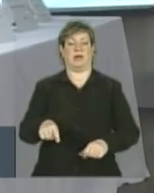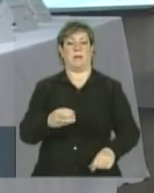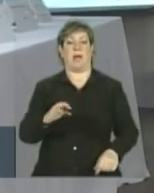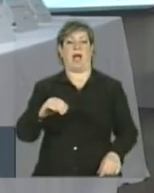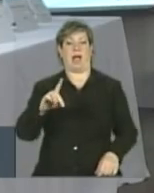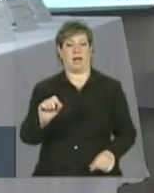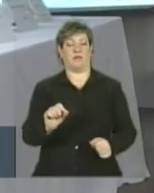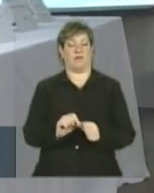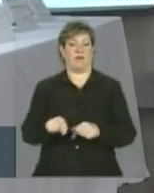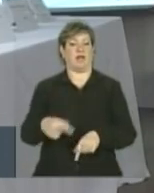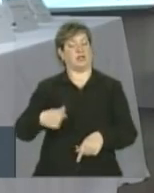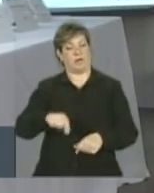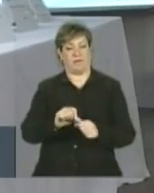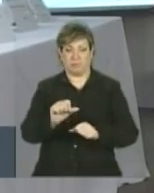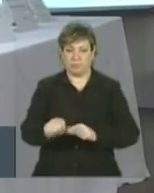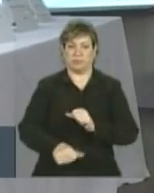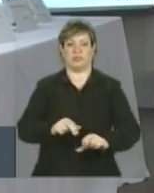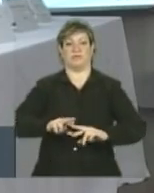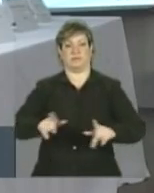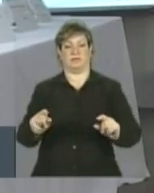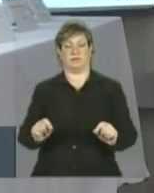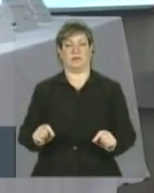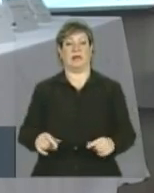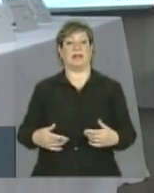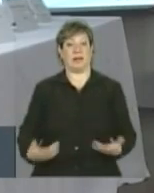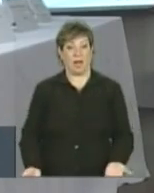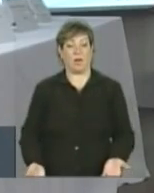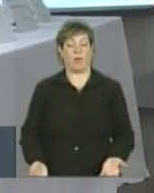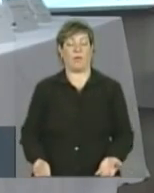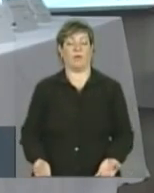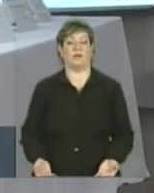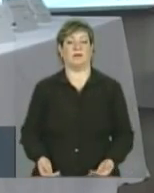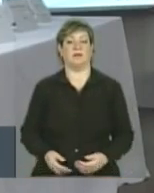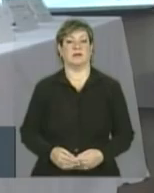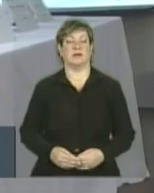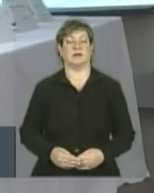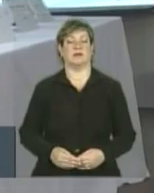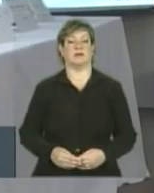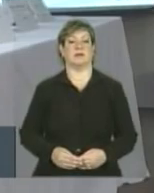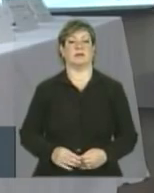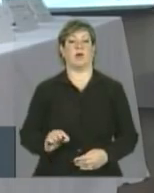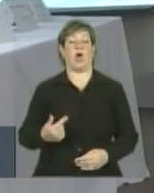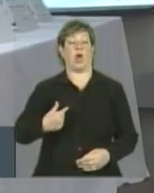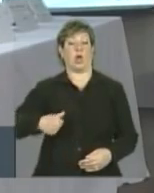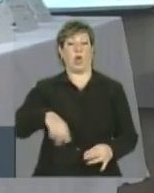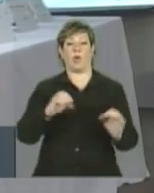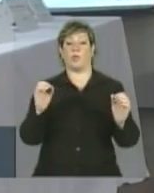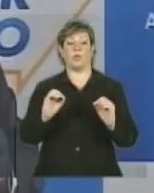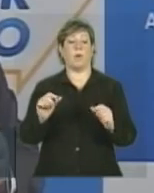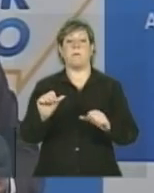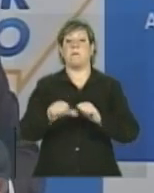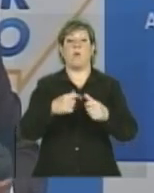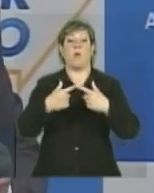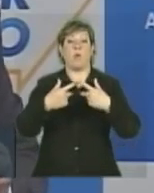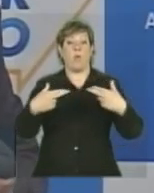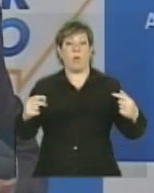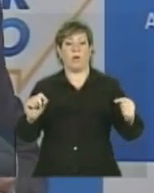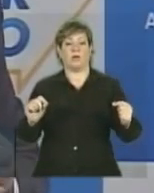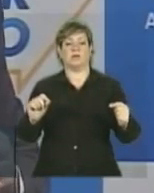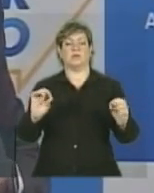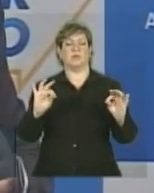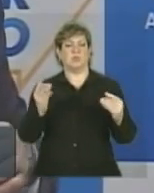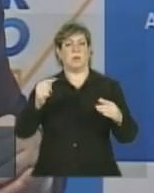aplica. Portanto, não tem nenhuma das nossas mudanças que não tenha sido precificada e